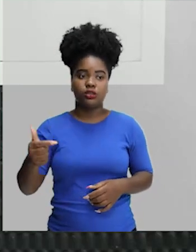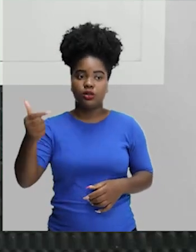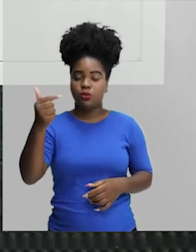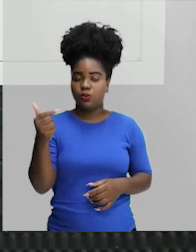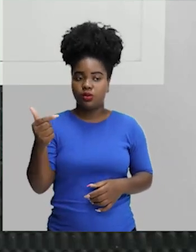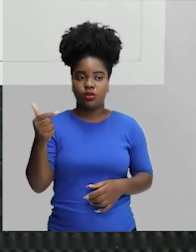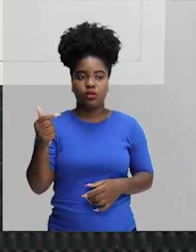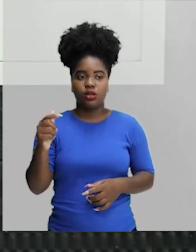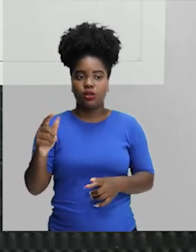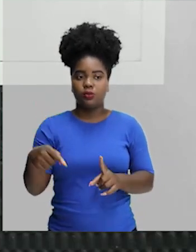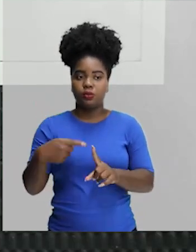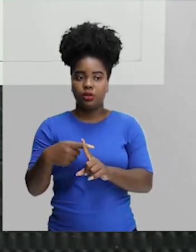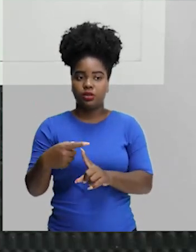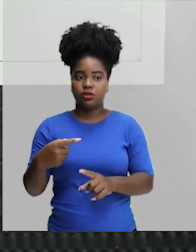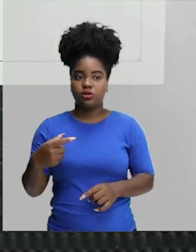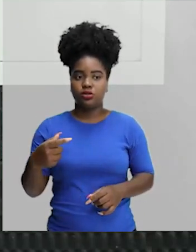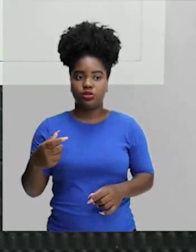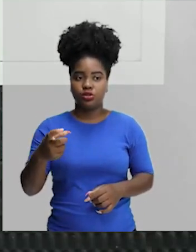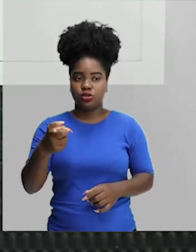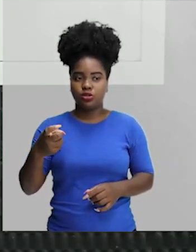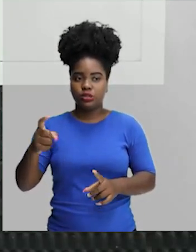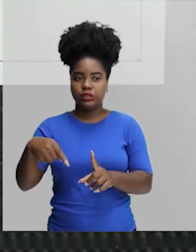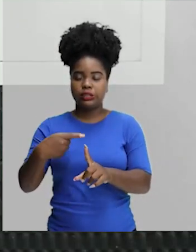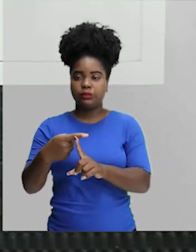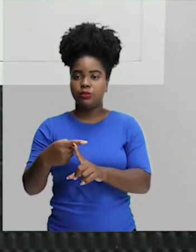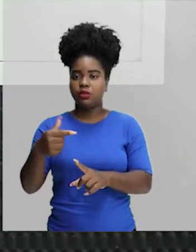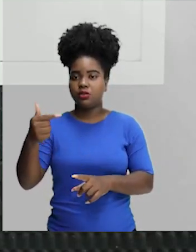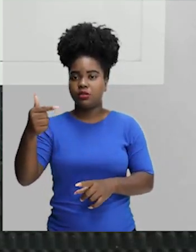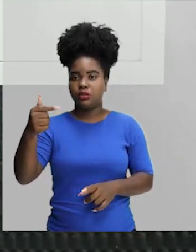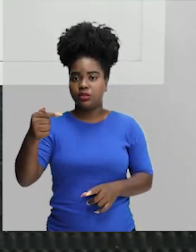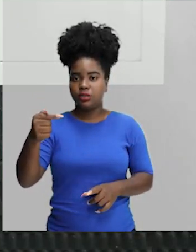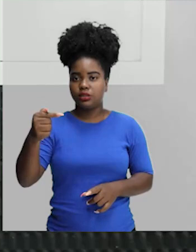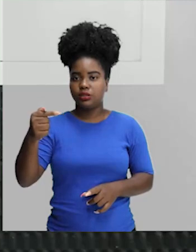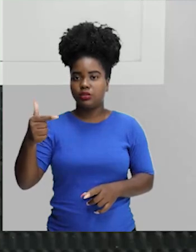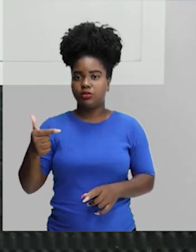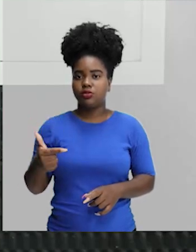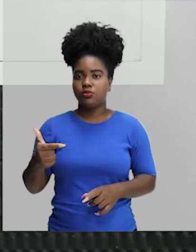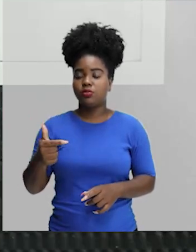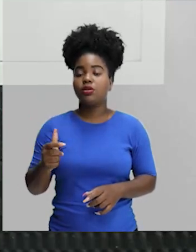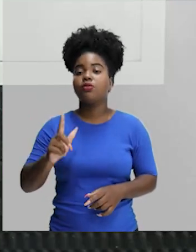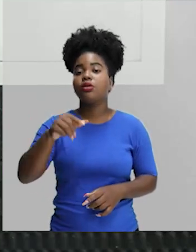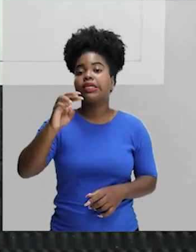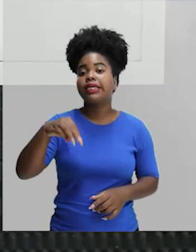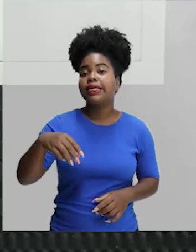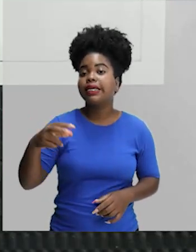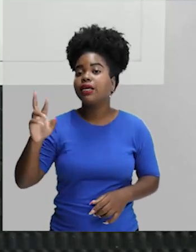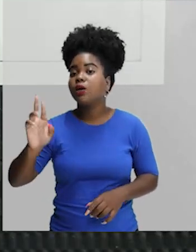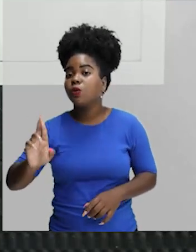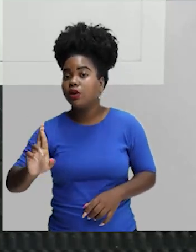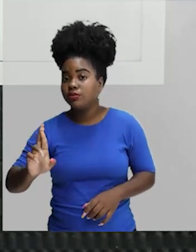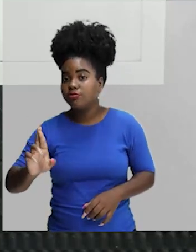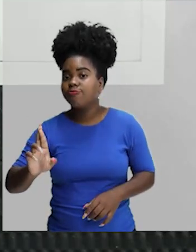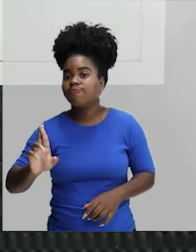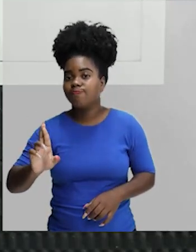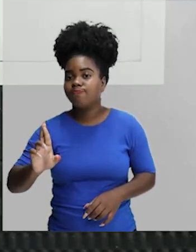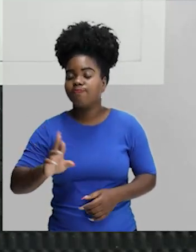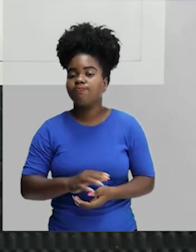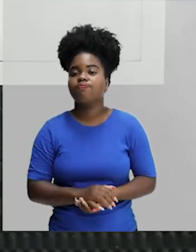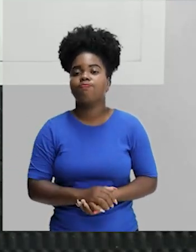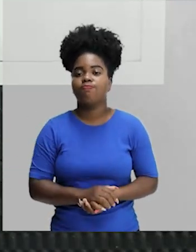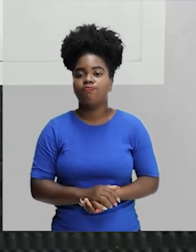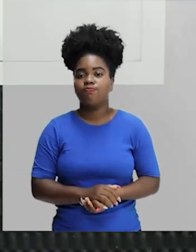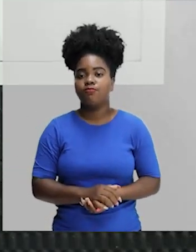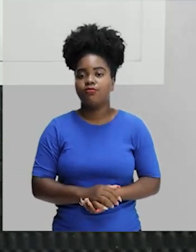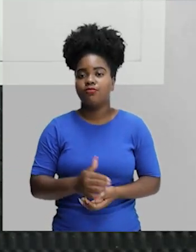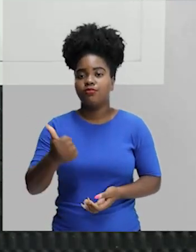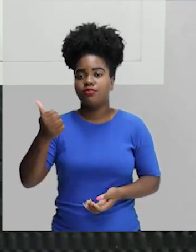mais 7/2. Esse é meu quociente. Certo? Quem vai ser meu resto? Meu resto da divisão vai ser igual a